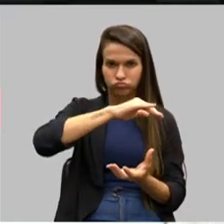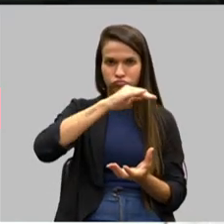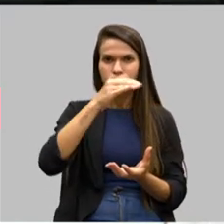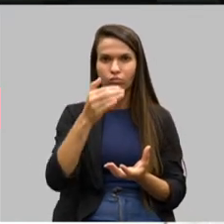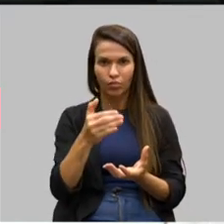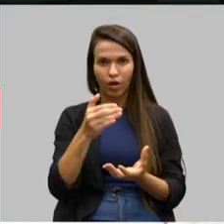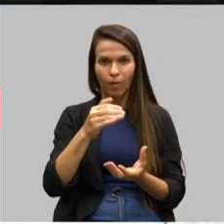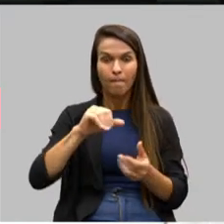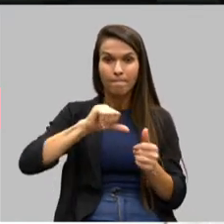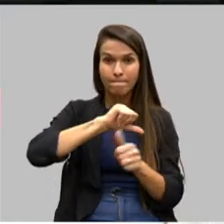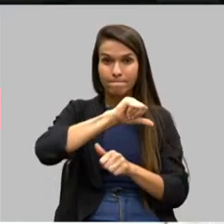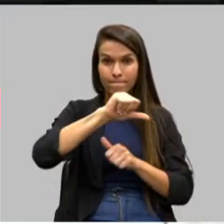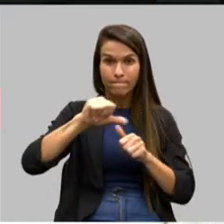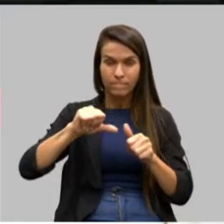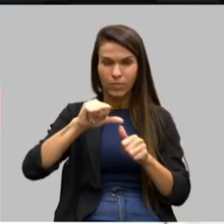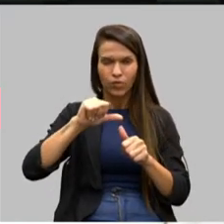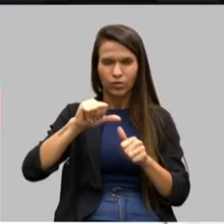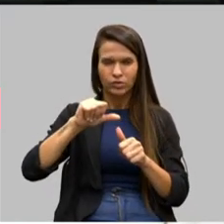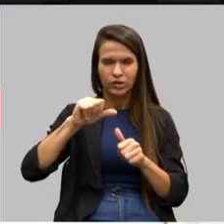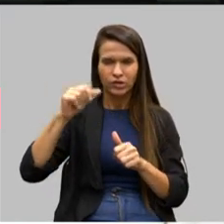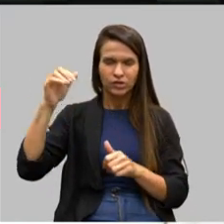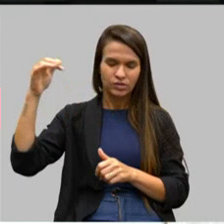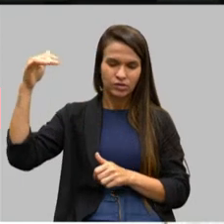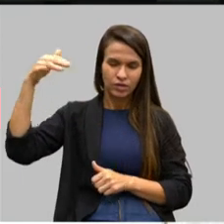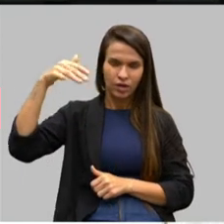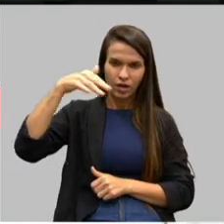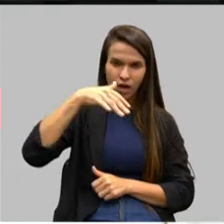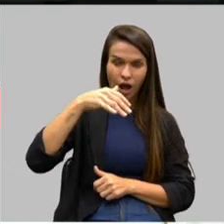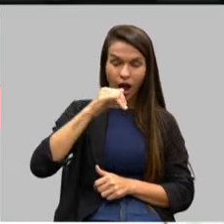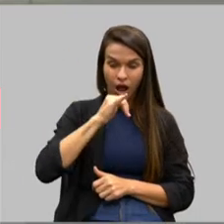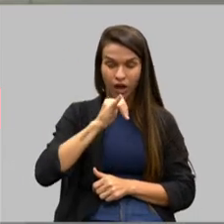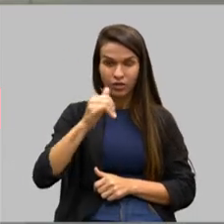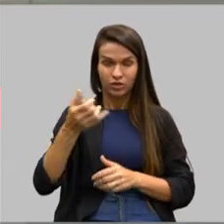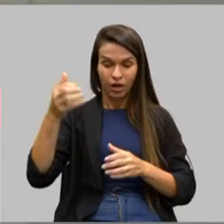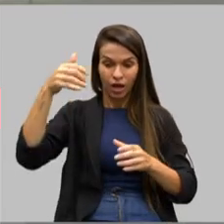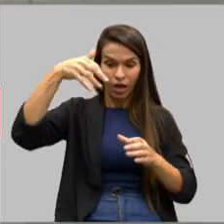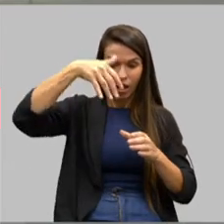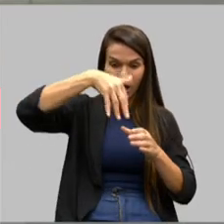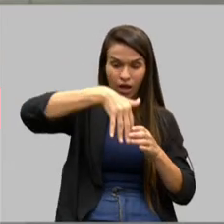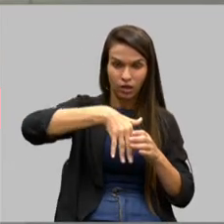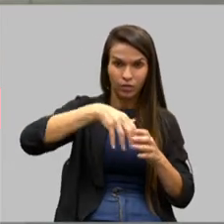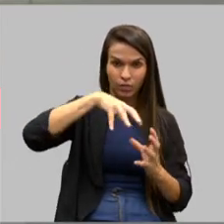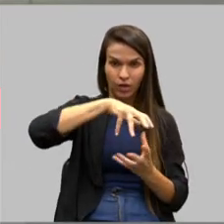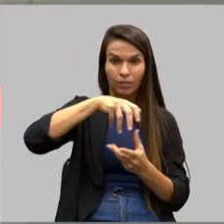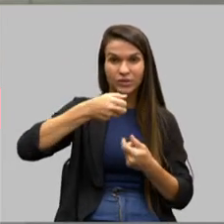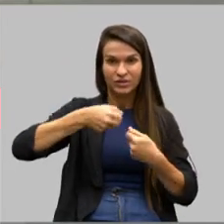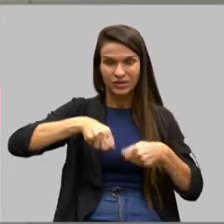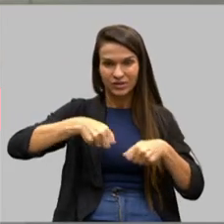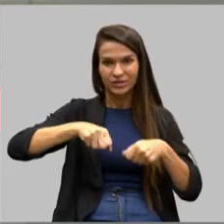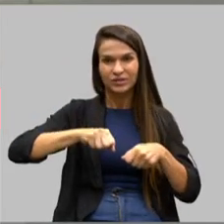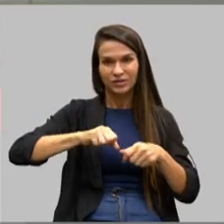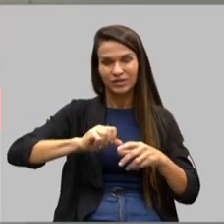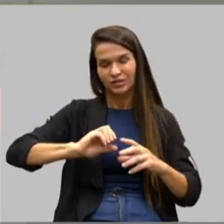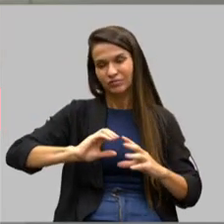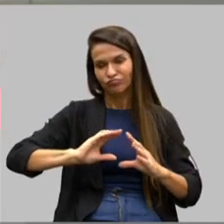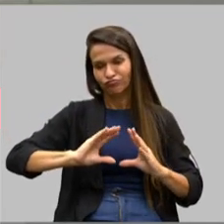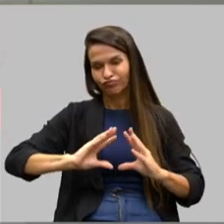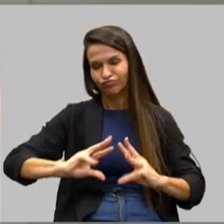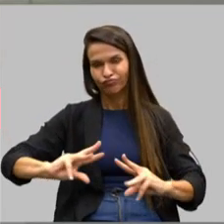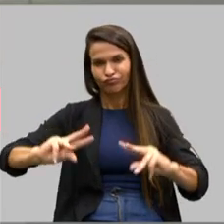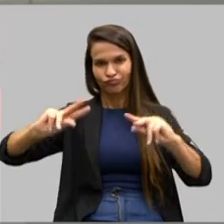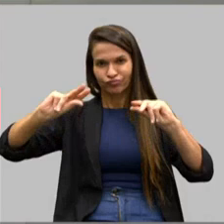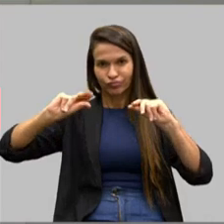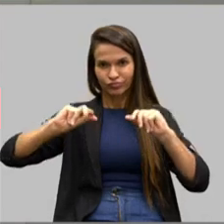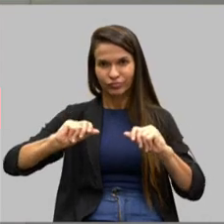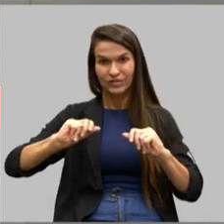essa radiação e reemite. A energia que entra no planeta tem que sair, porque se não tivesse esse balanço, a gente ia ter